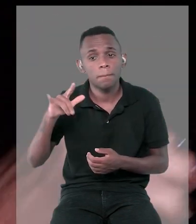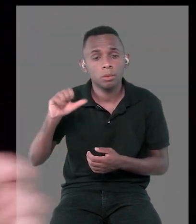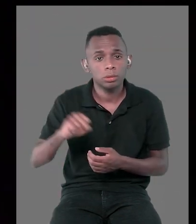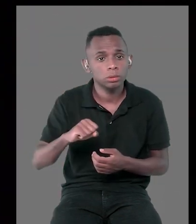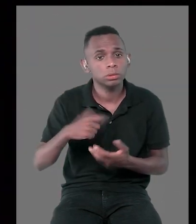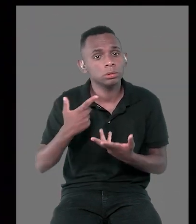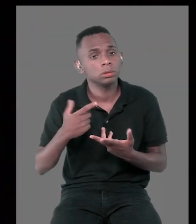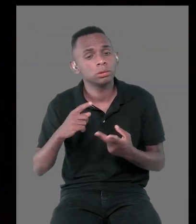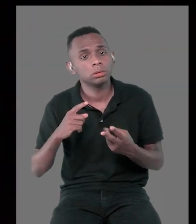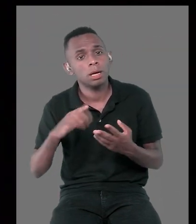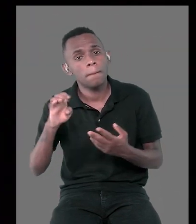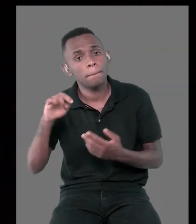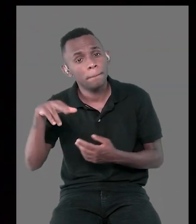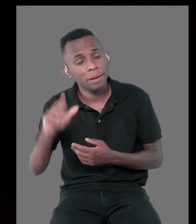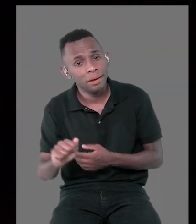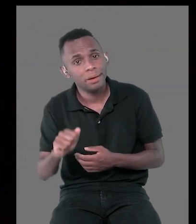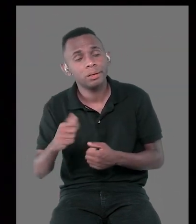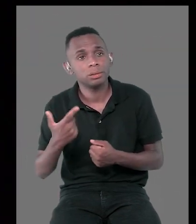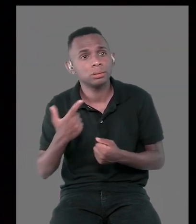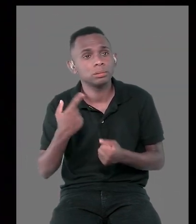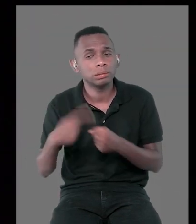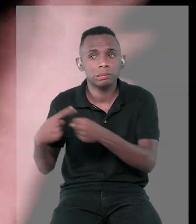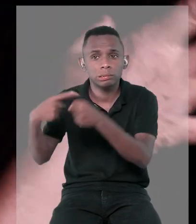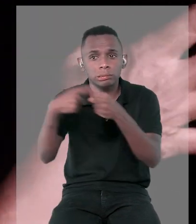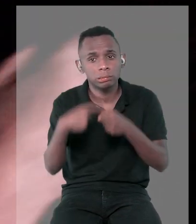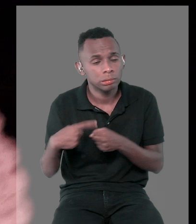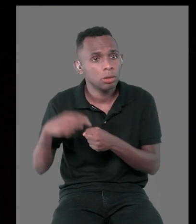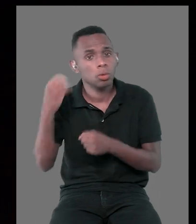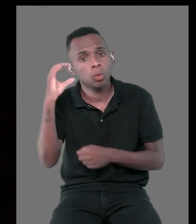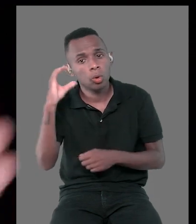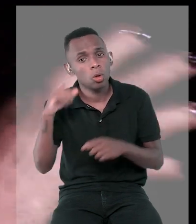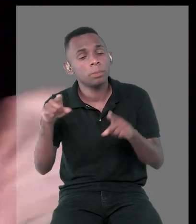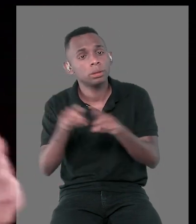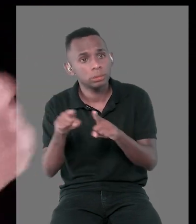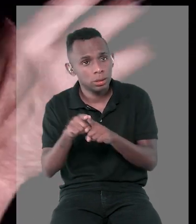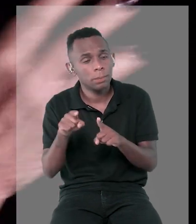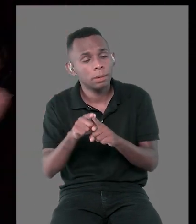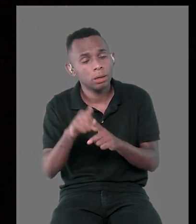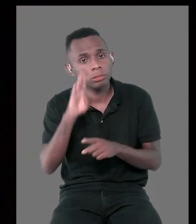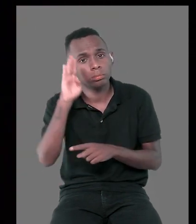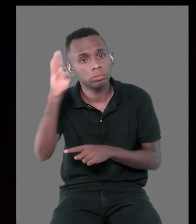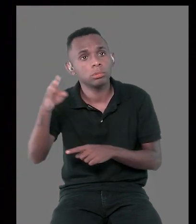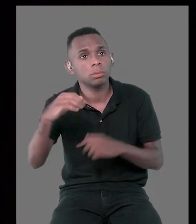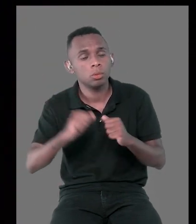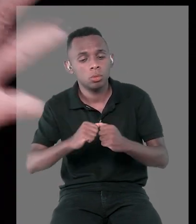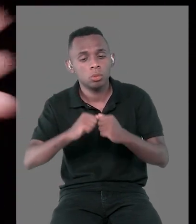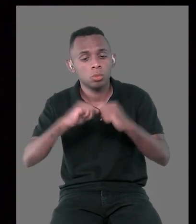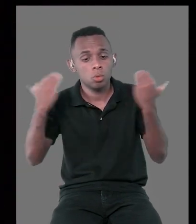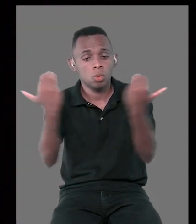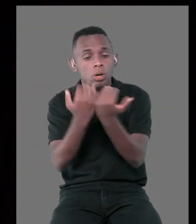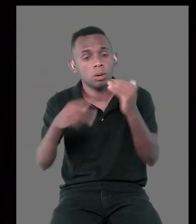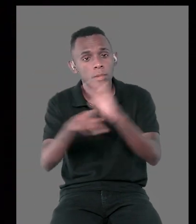tem Berna, né? Tem a Colômbia, que ela foi a Cali, foi a Bogotá, para a bruxaria, para o